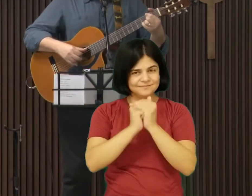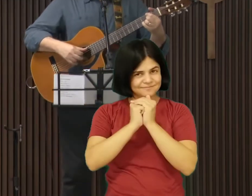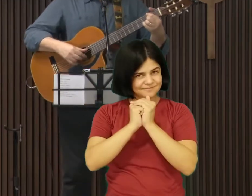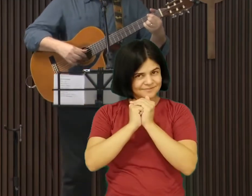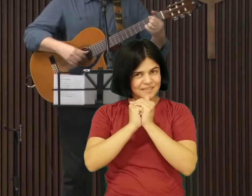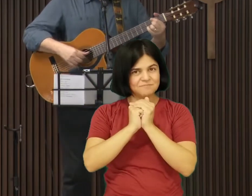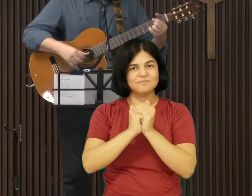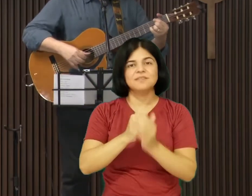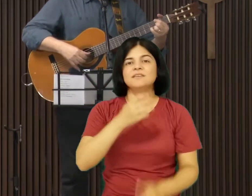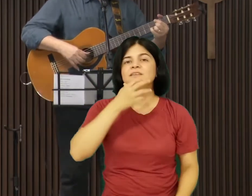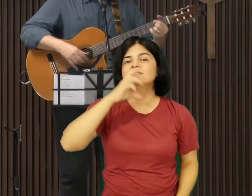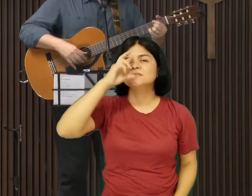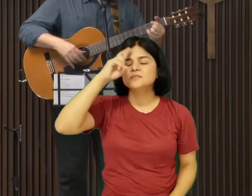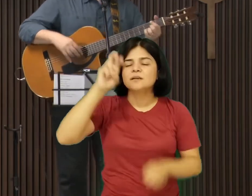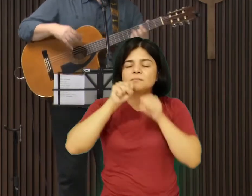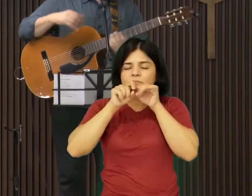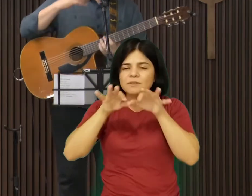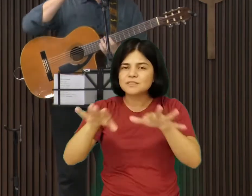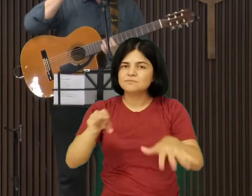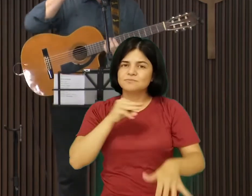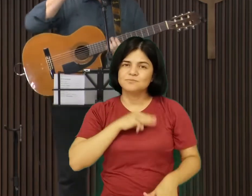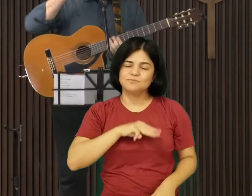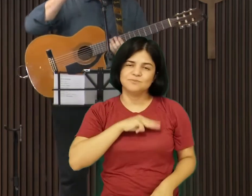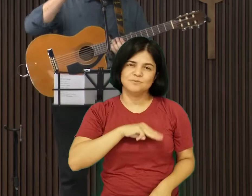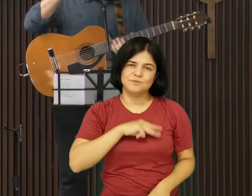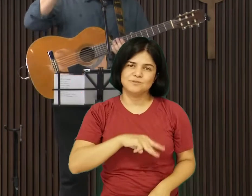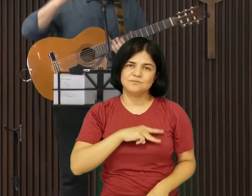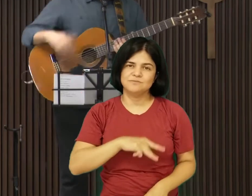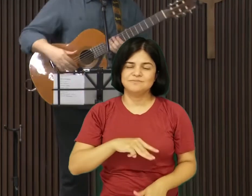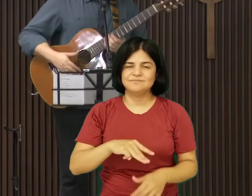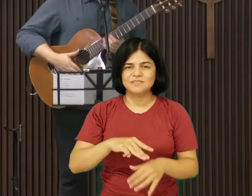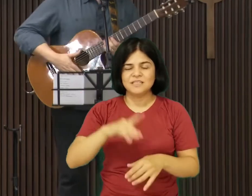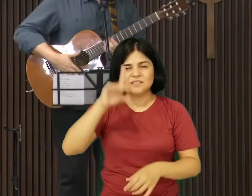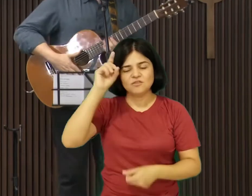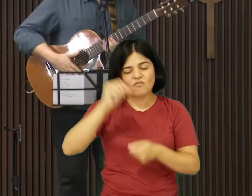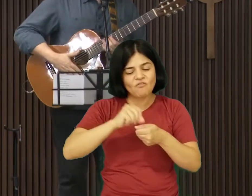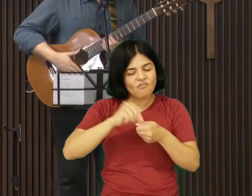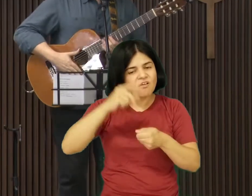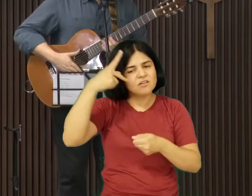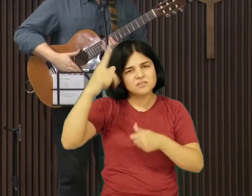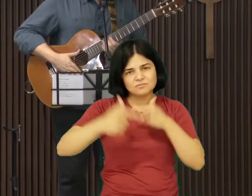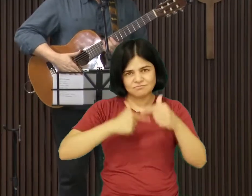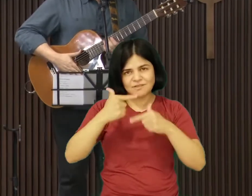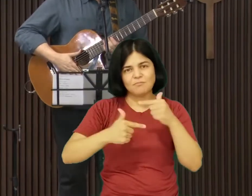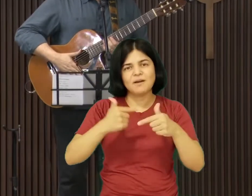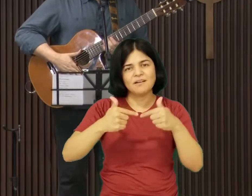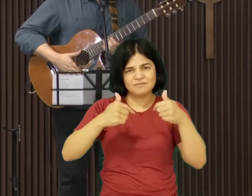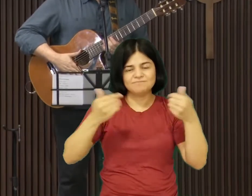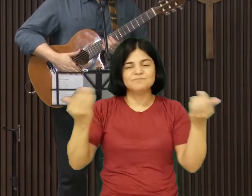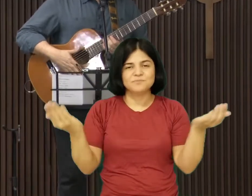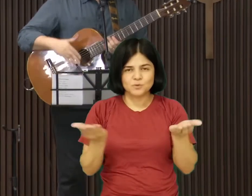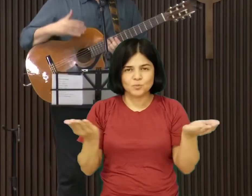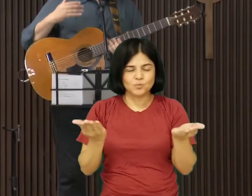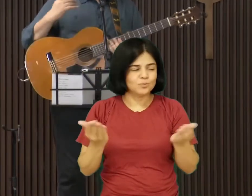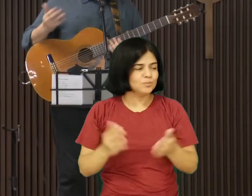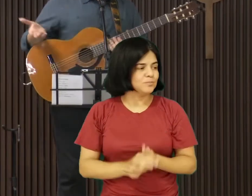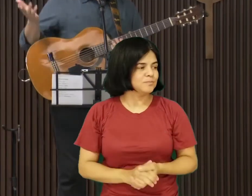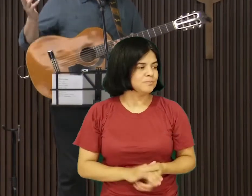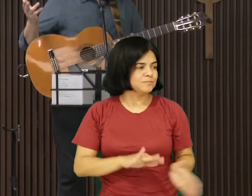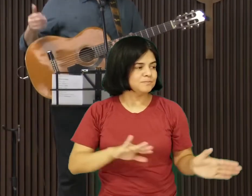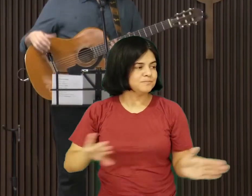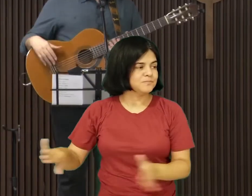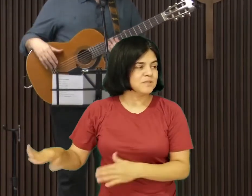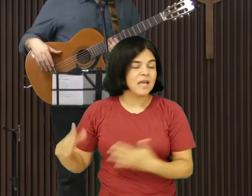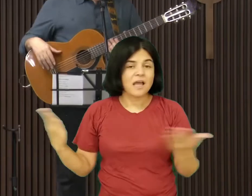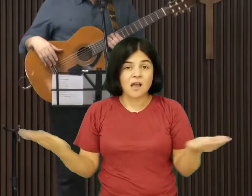Amém. Que o Senhor abençoe os missionários, que o Senhor complete a sua obra em nosso meio. Nós vamos agora ter 2